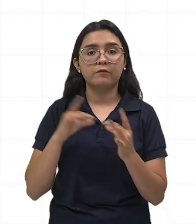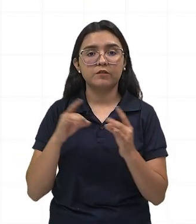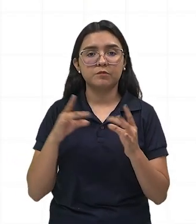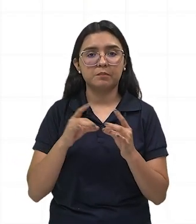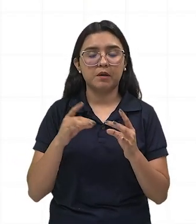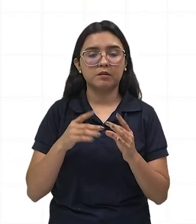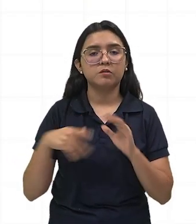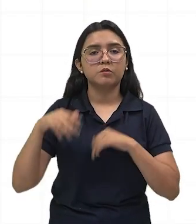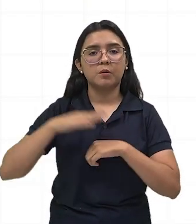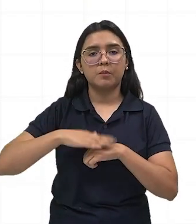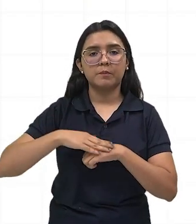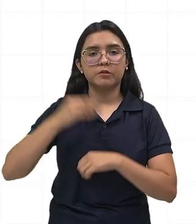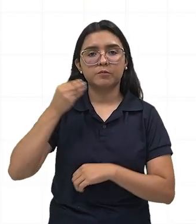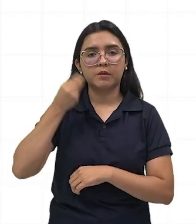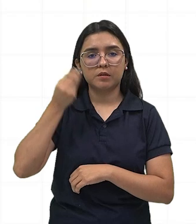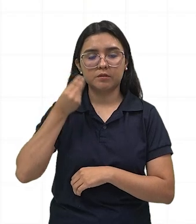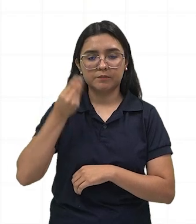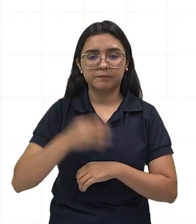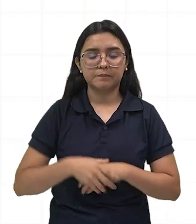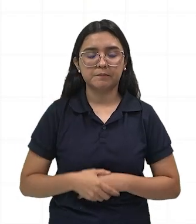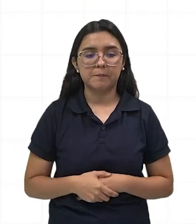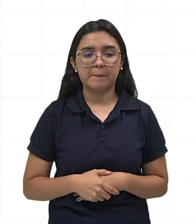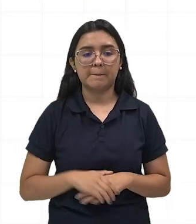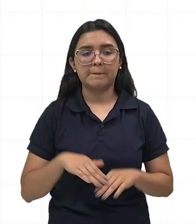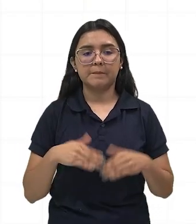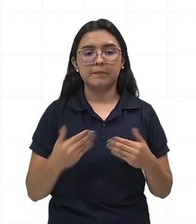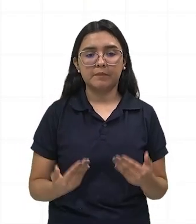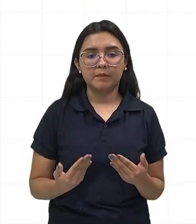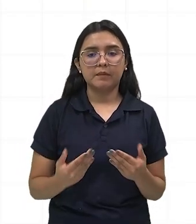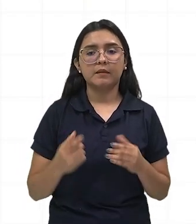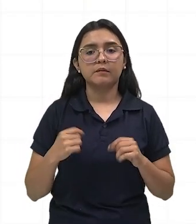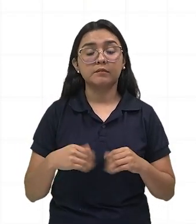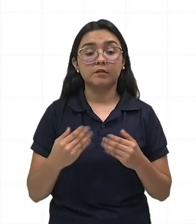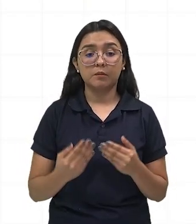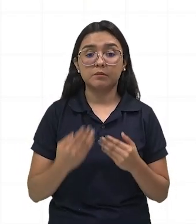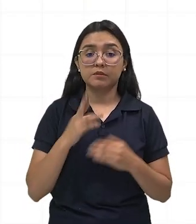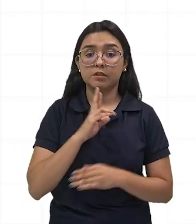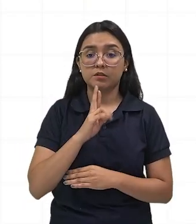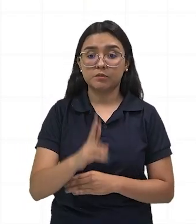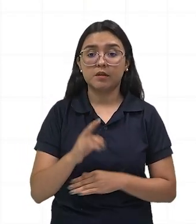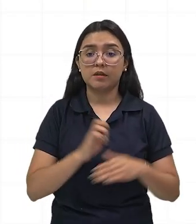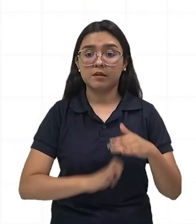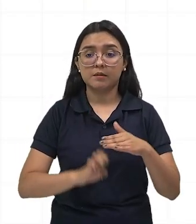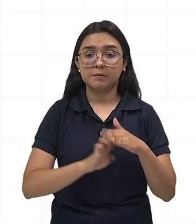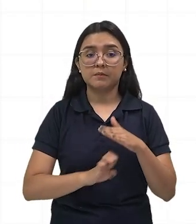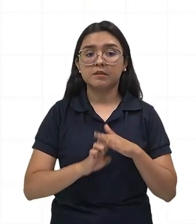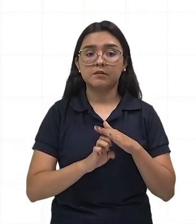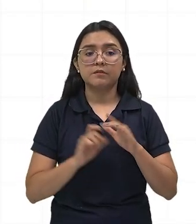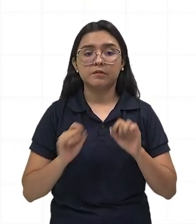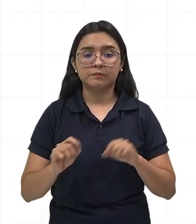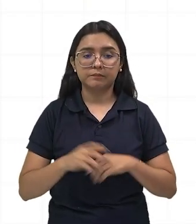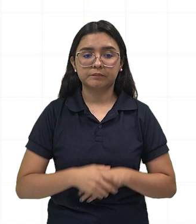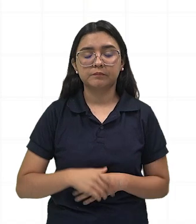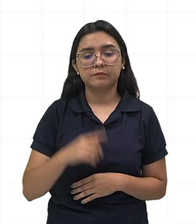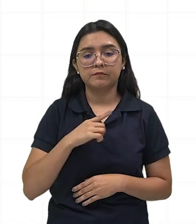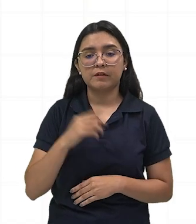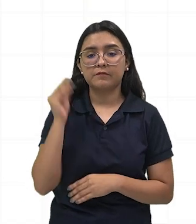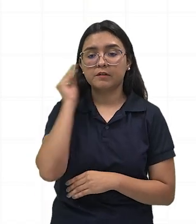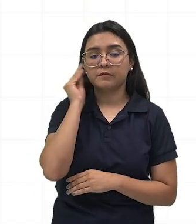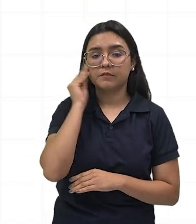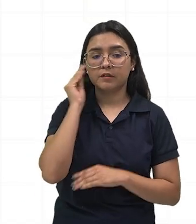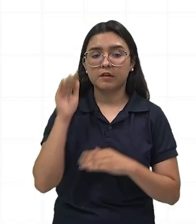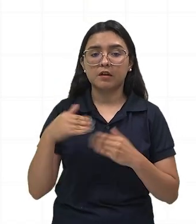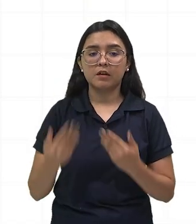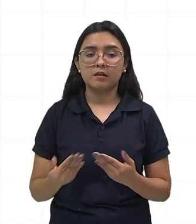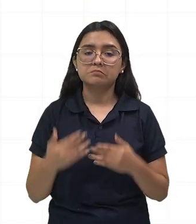deles. Né? Então, a partir desses resultados, a empresa faz inferências sobre a satisfação geral